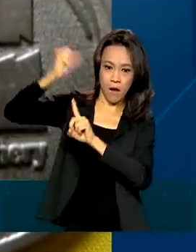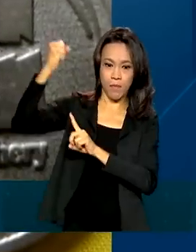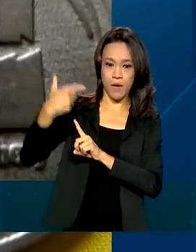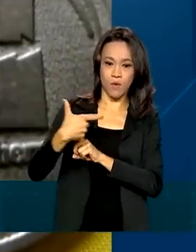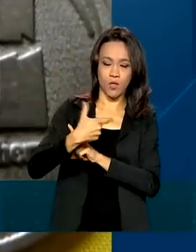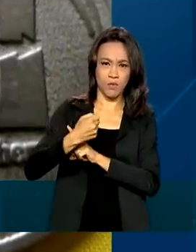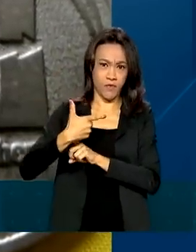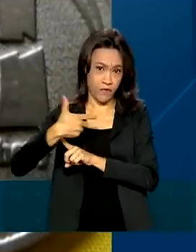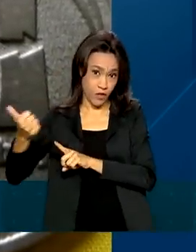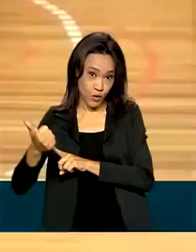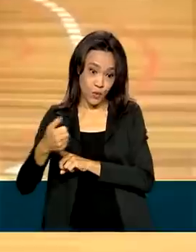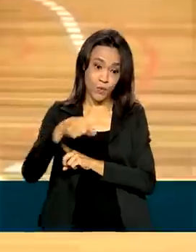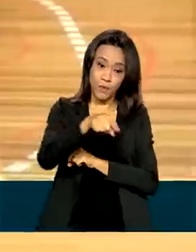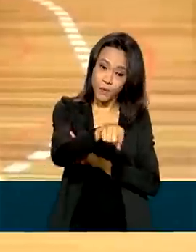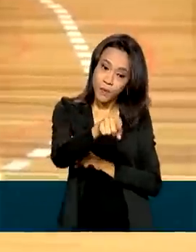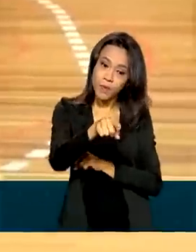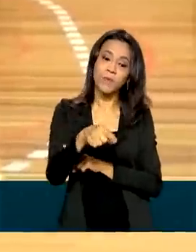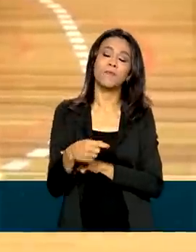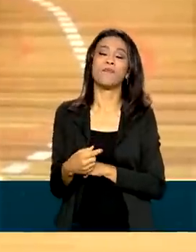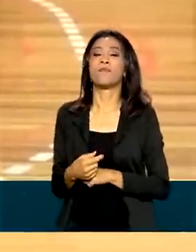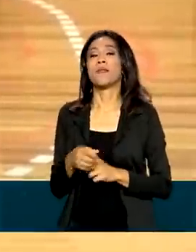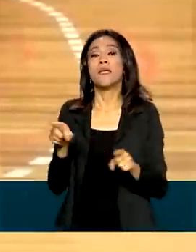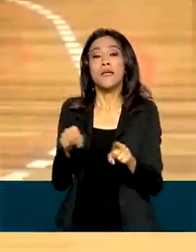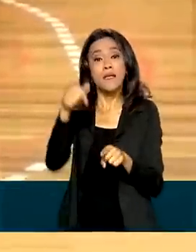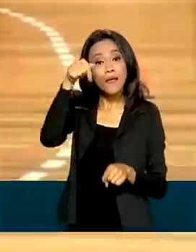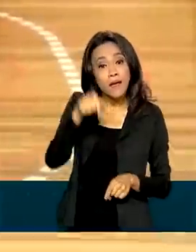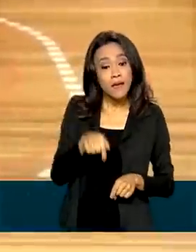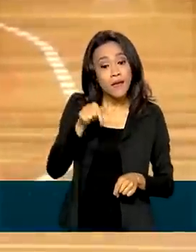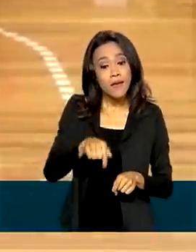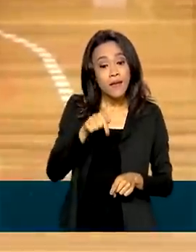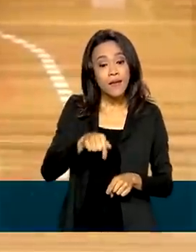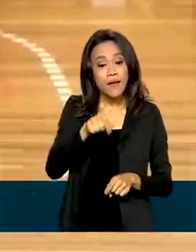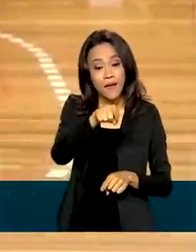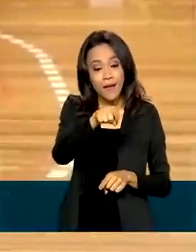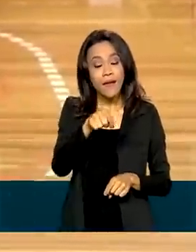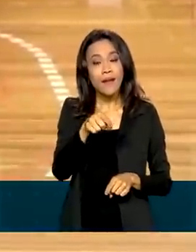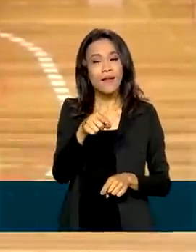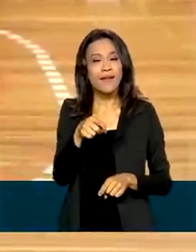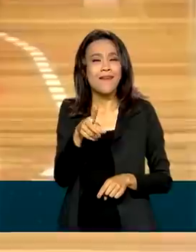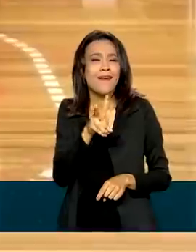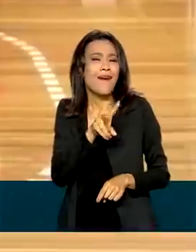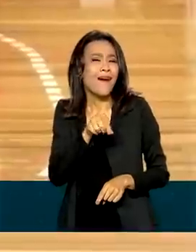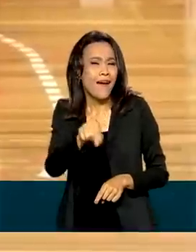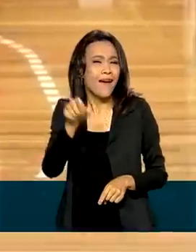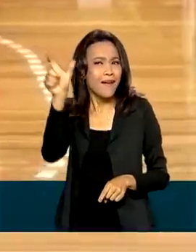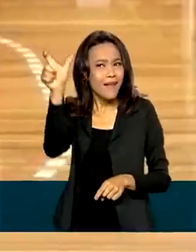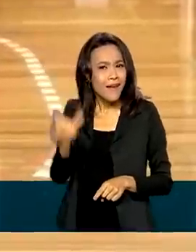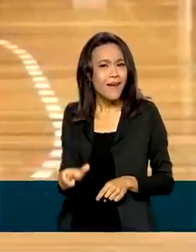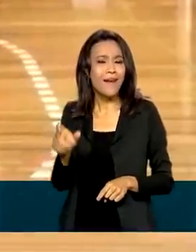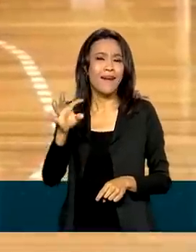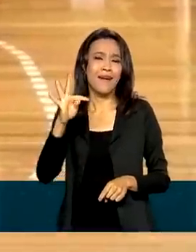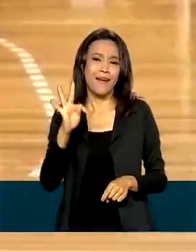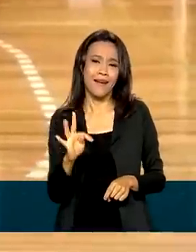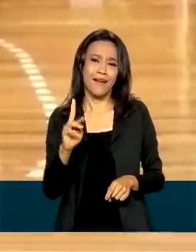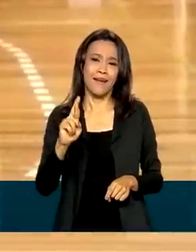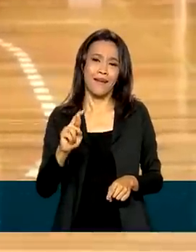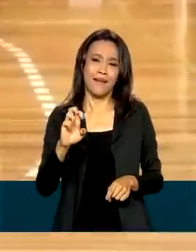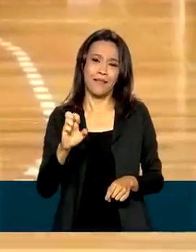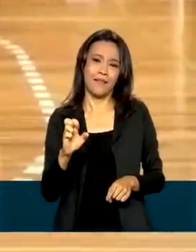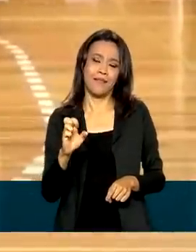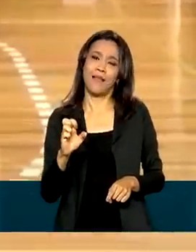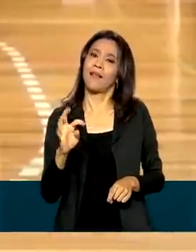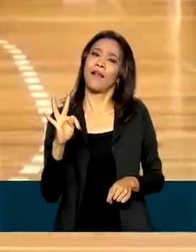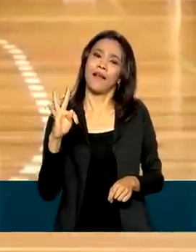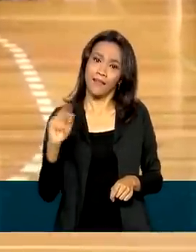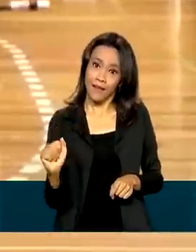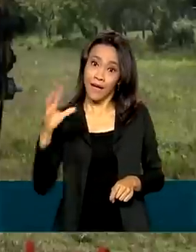2021 no arco composto paralímpico. E aqui no estado, Reinaldo Charão é tetracampeão no indoor e busca o